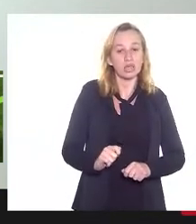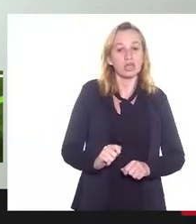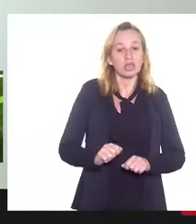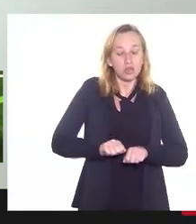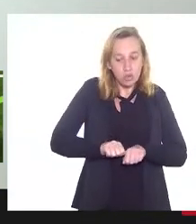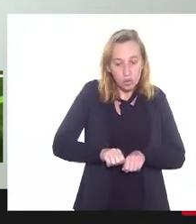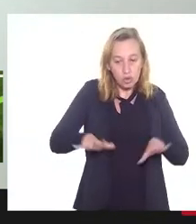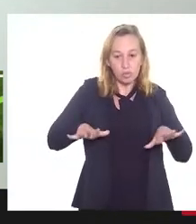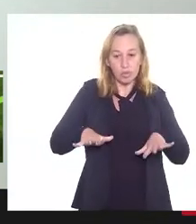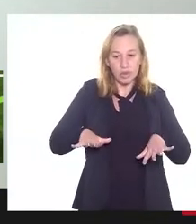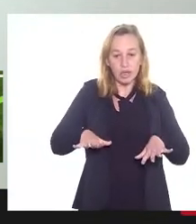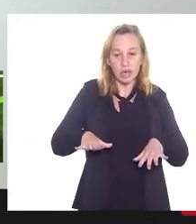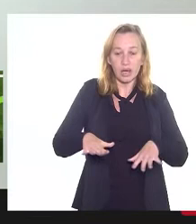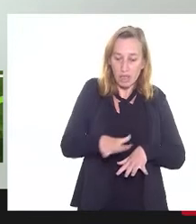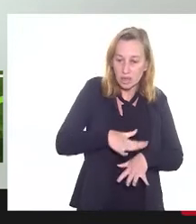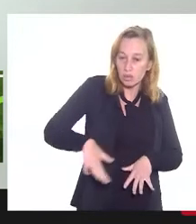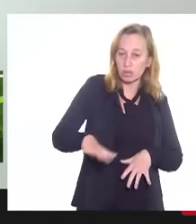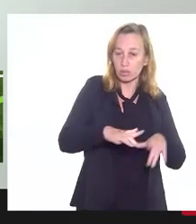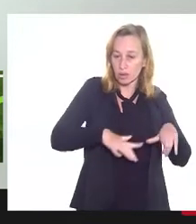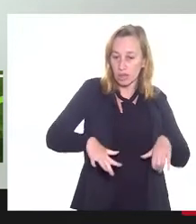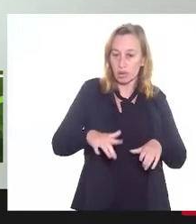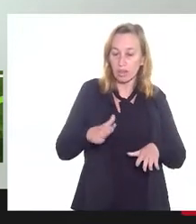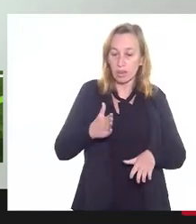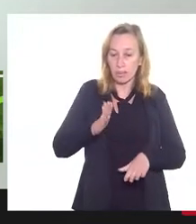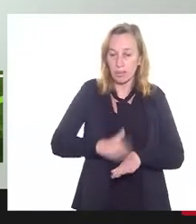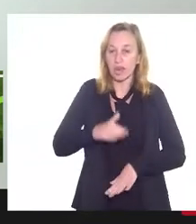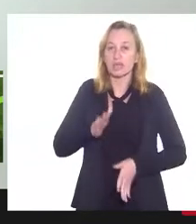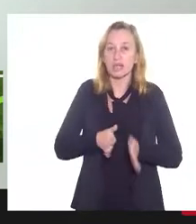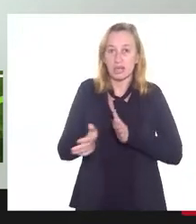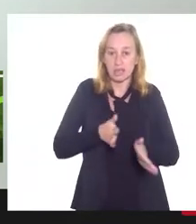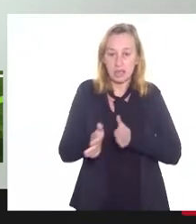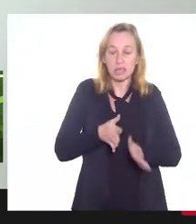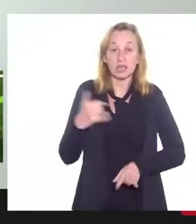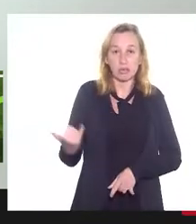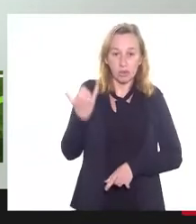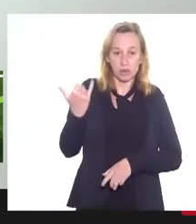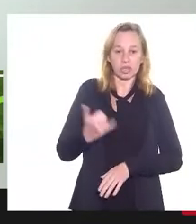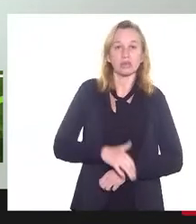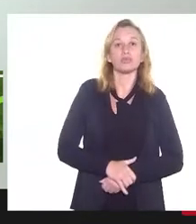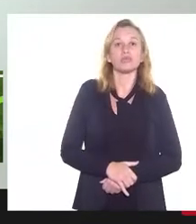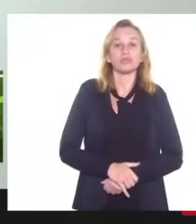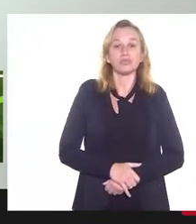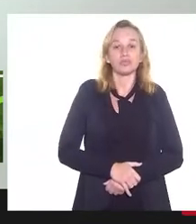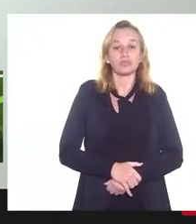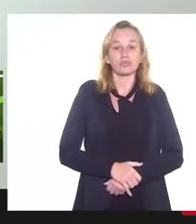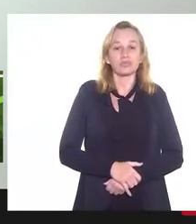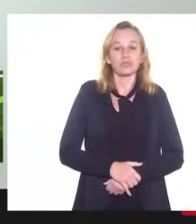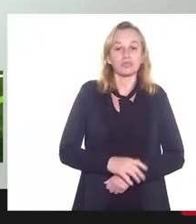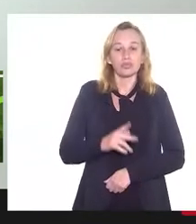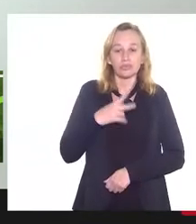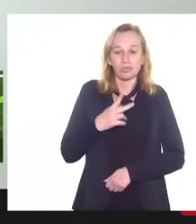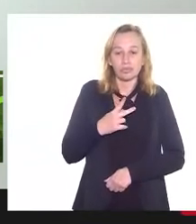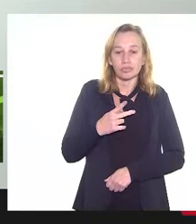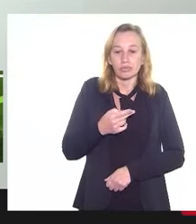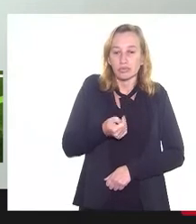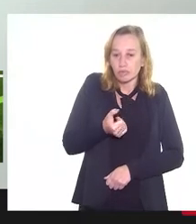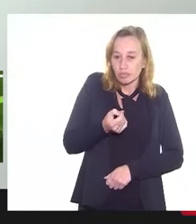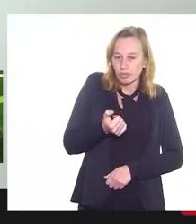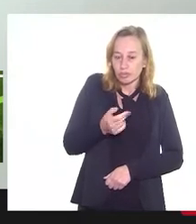ampliar esses espaços para que haja mais acesso. O acesso é importante. Eu vou mesclar um pouquinho na